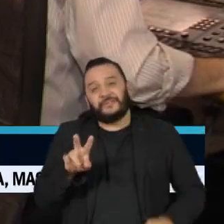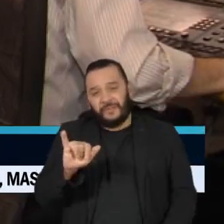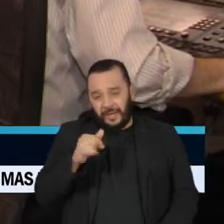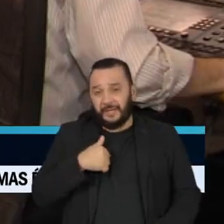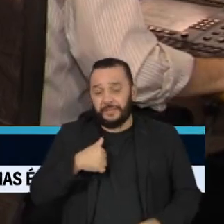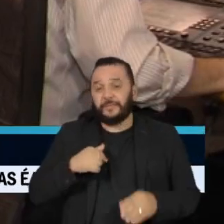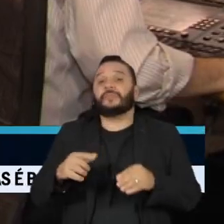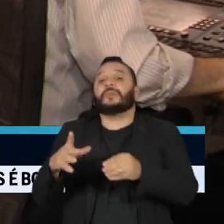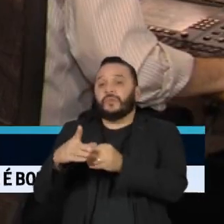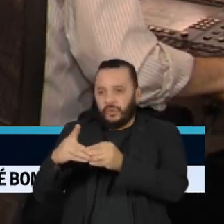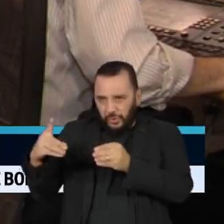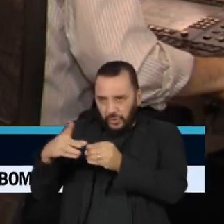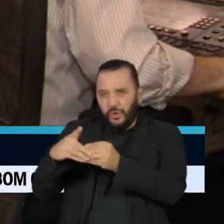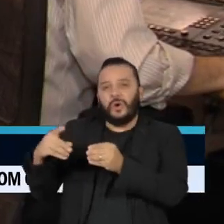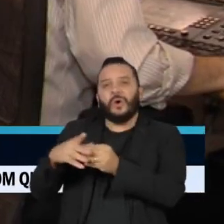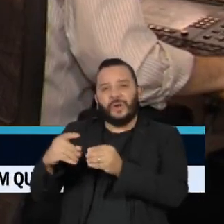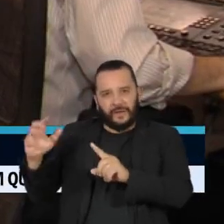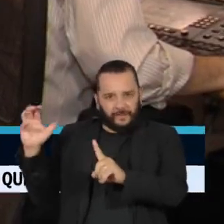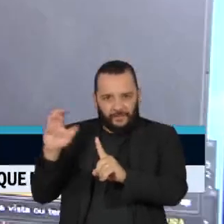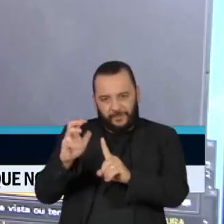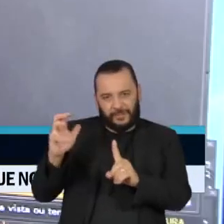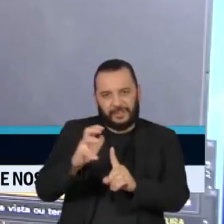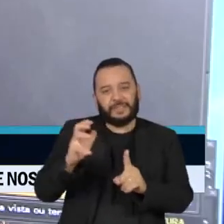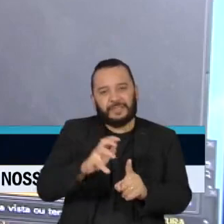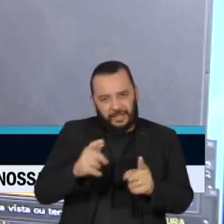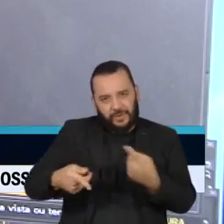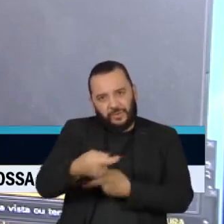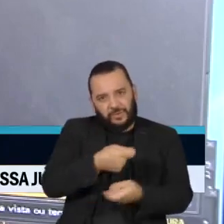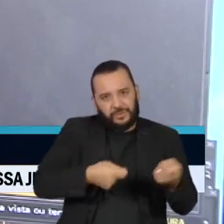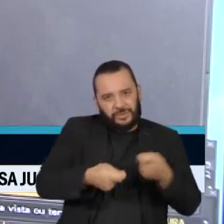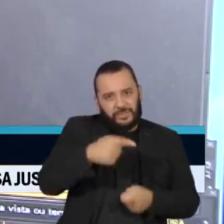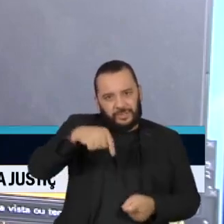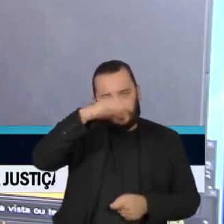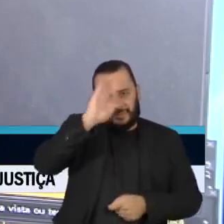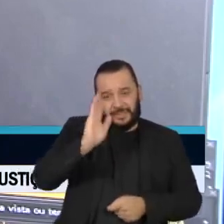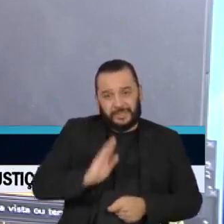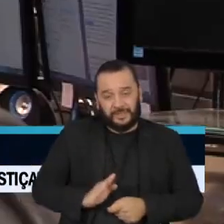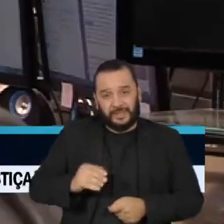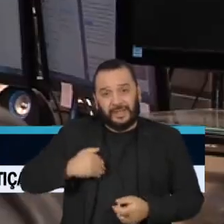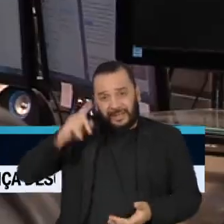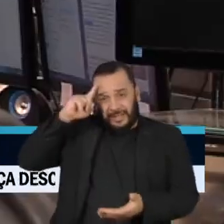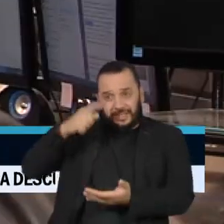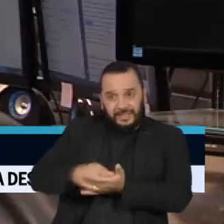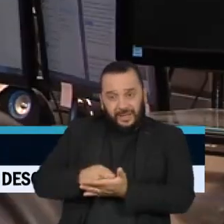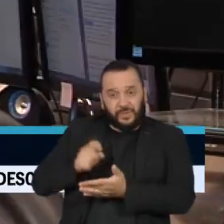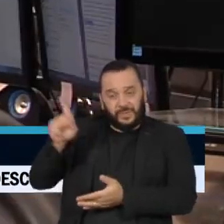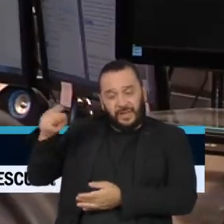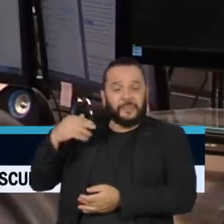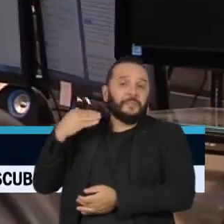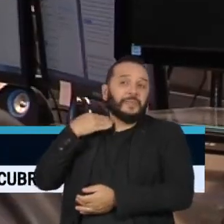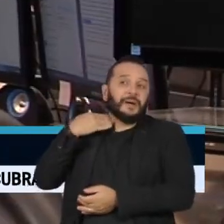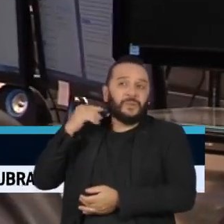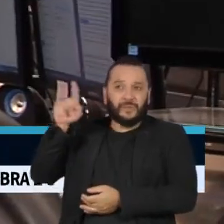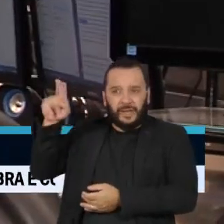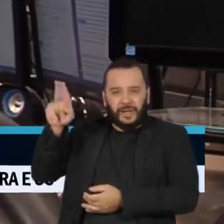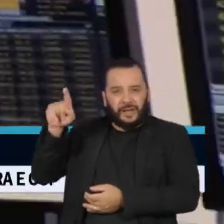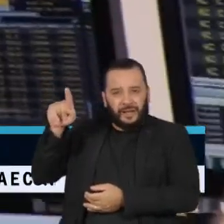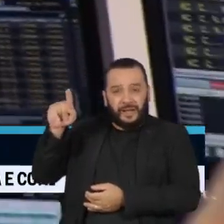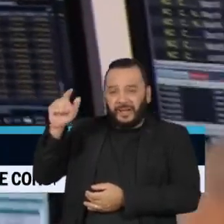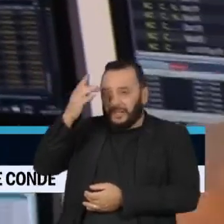principais fatores que pressionam os preços. Além disso, a decisão do Fed torna os títulos do Tesouro americano mais